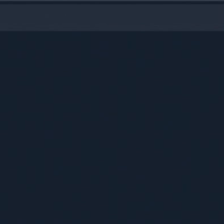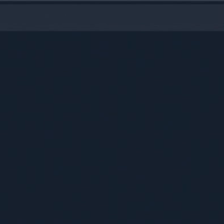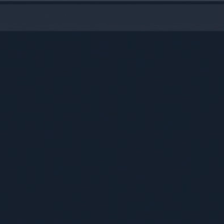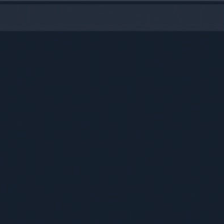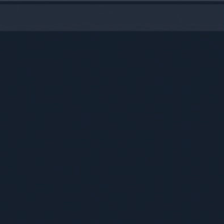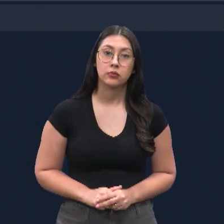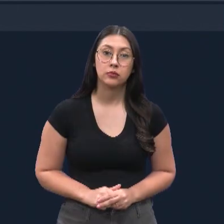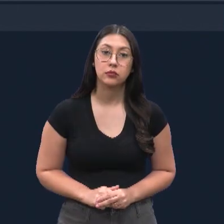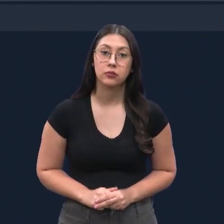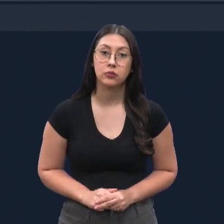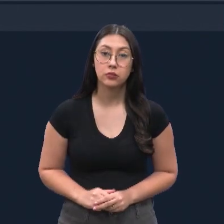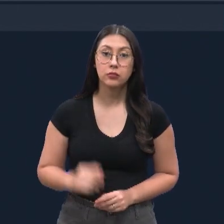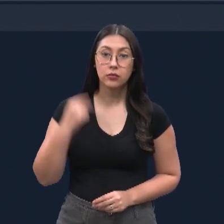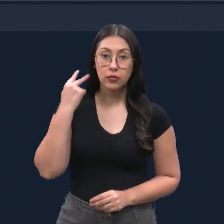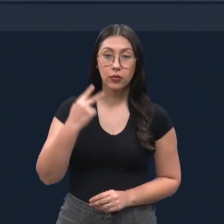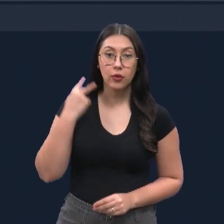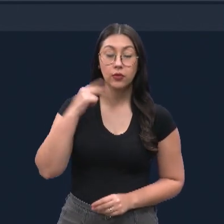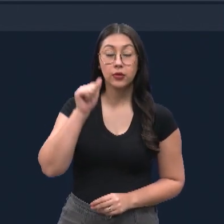Vereadora Amélia Naomi.